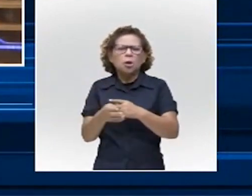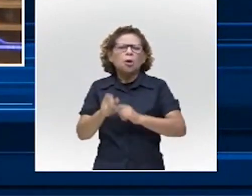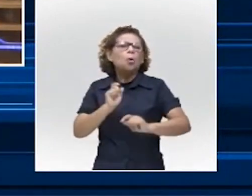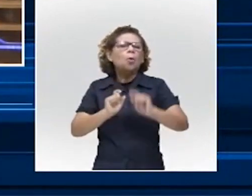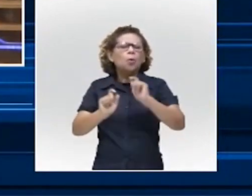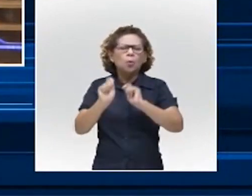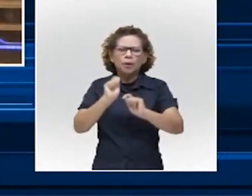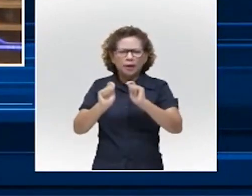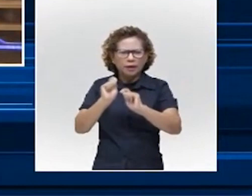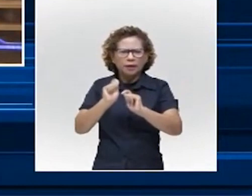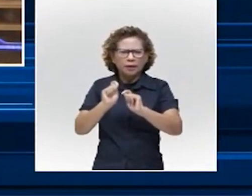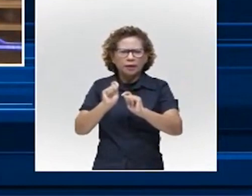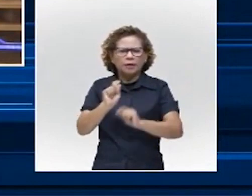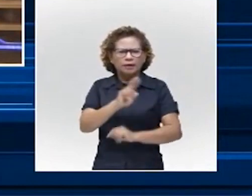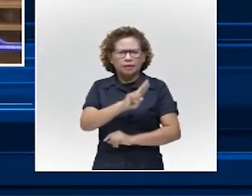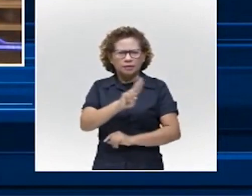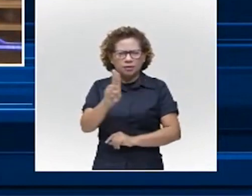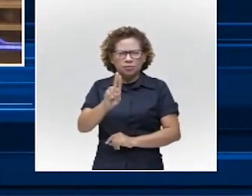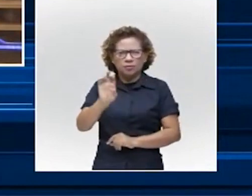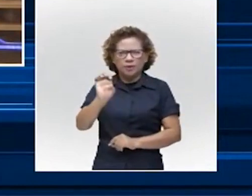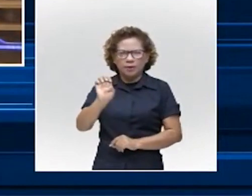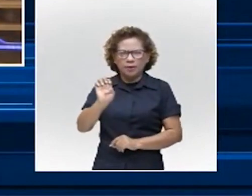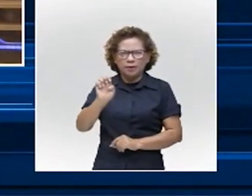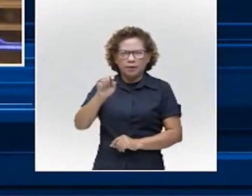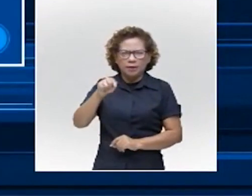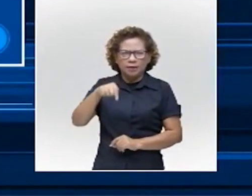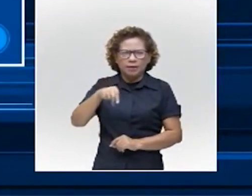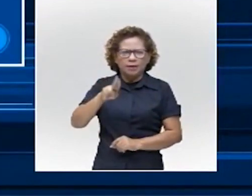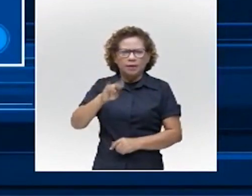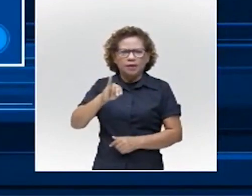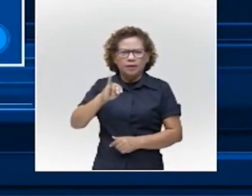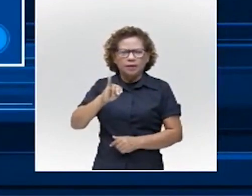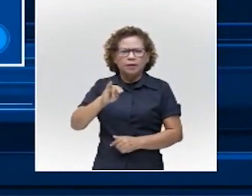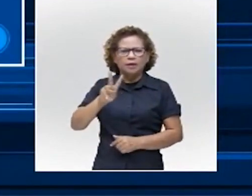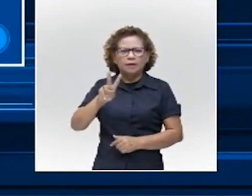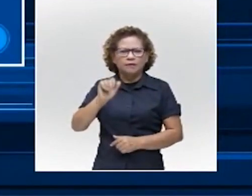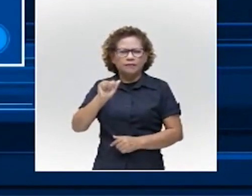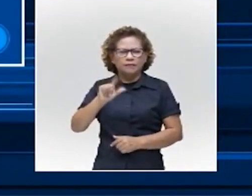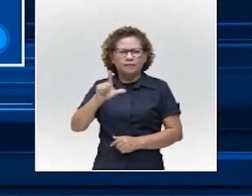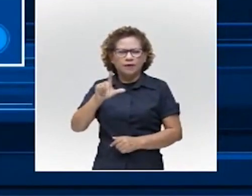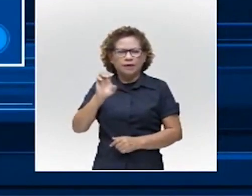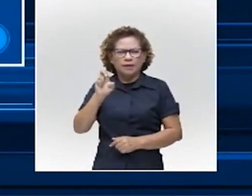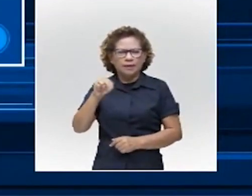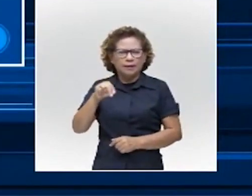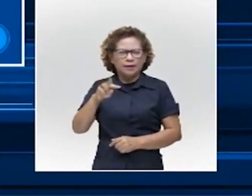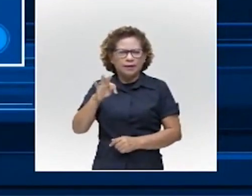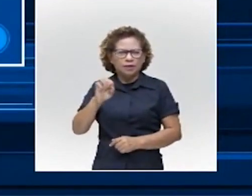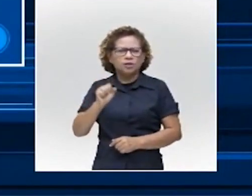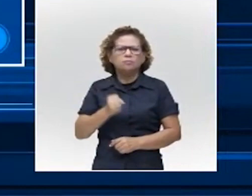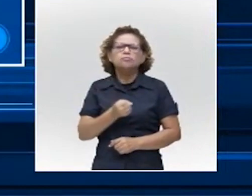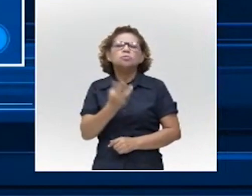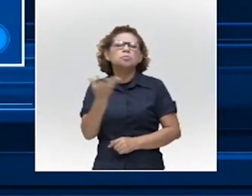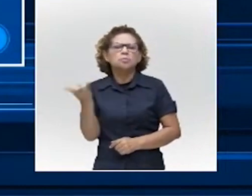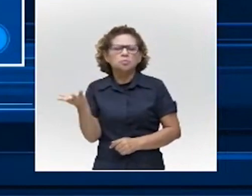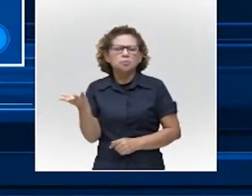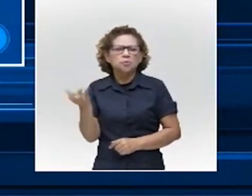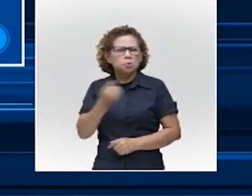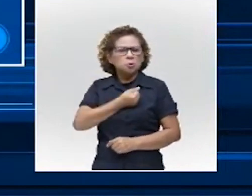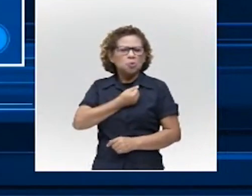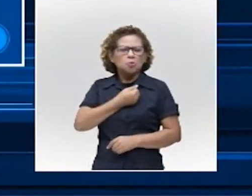como equivalentes. O nome já está dizendo, né? Elas se equivalem. Mas de que forma nós vamos associar esse